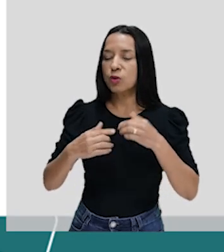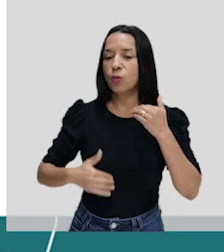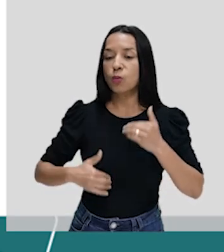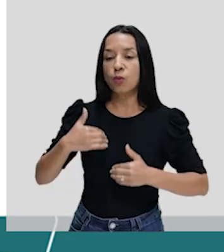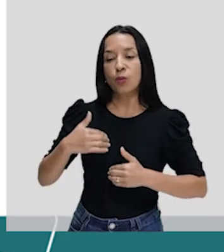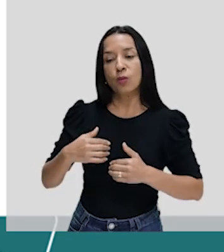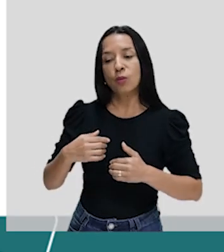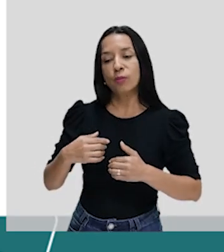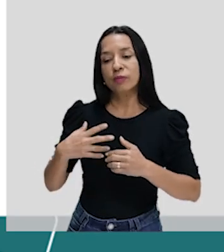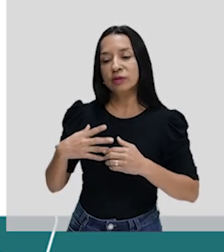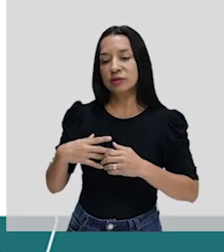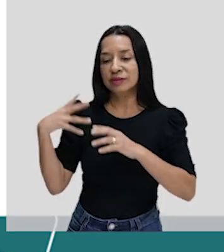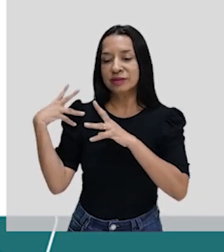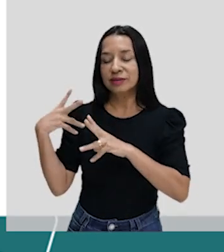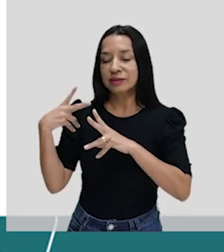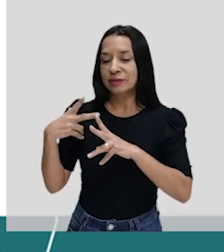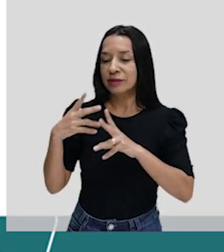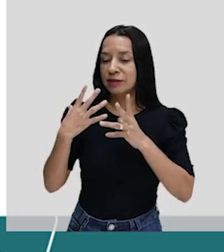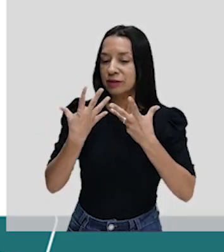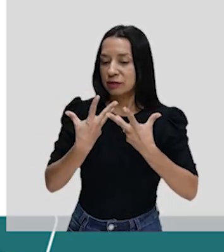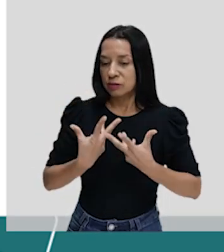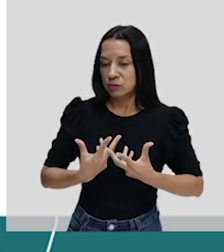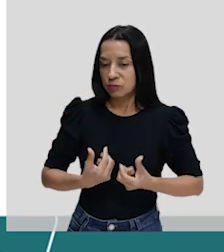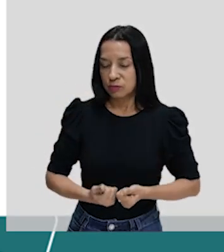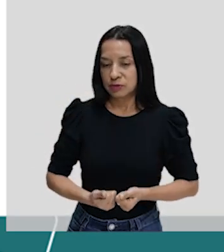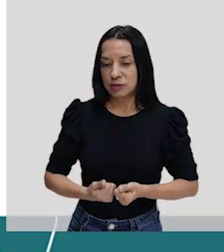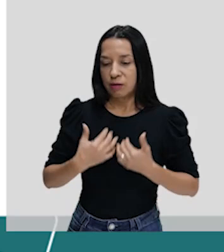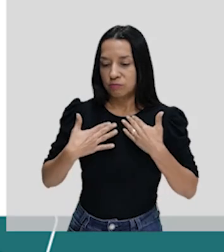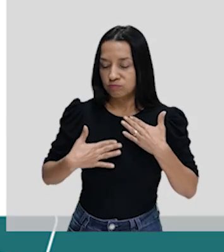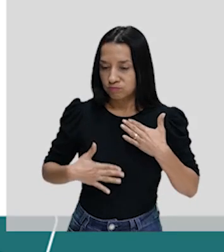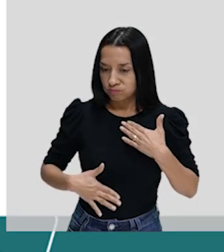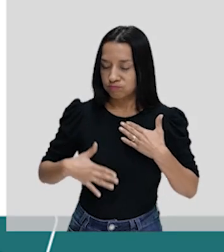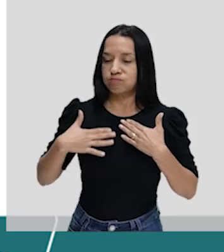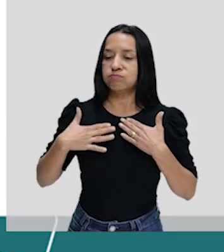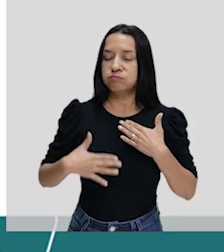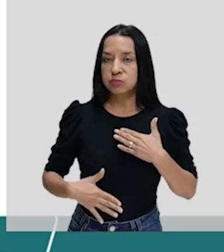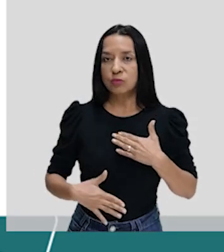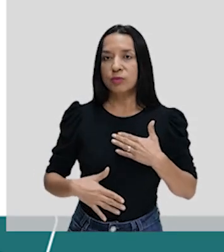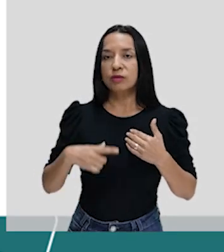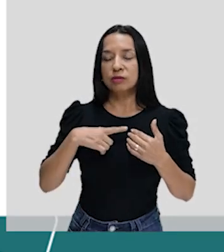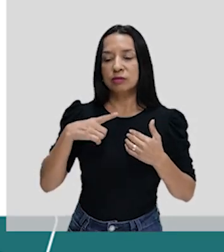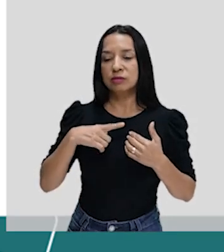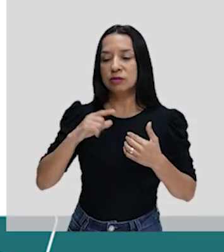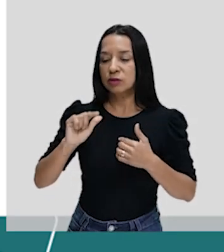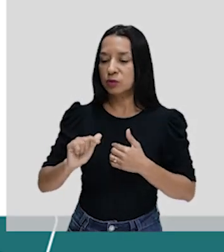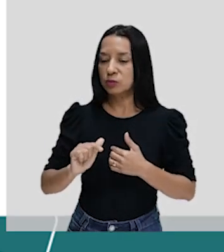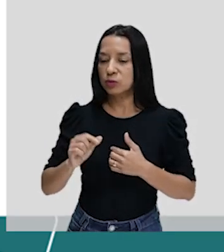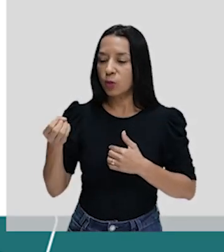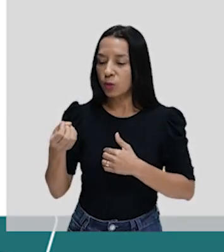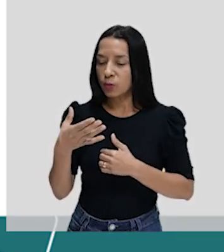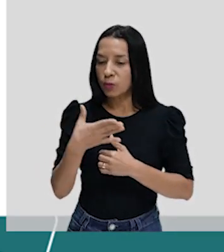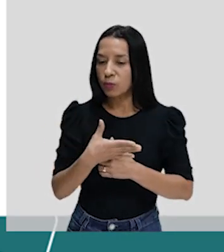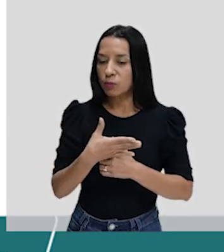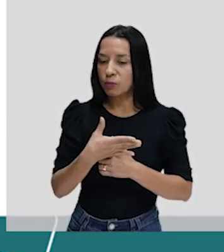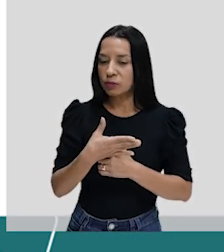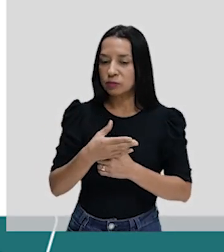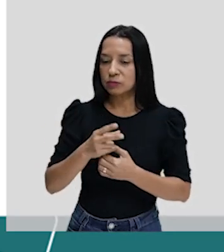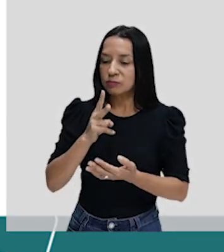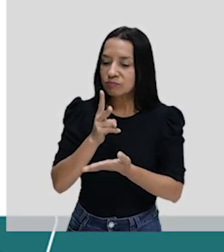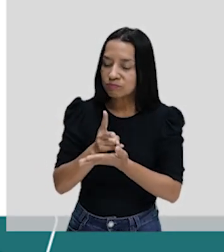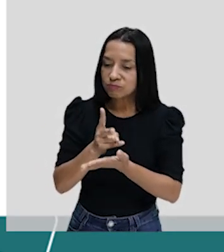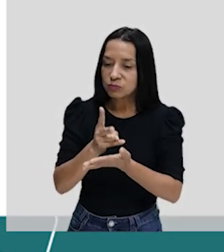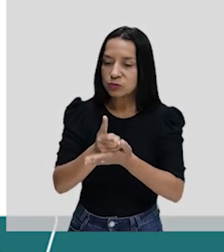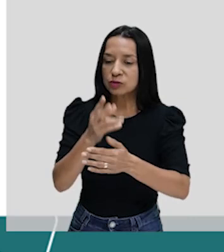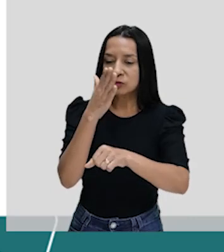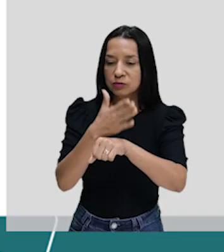certa recuperação, para que ele tenha uma nova sequência de treinamento sem que aconteça a interrupção nos